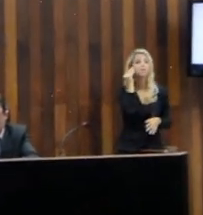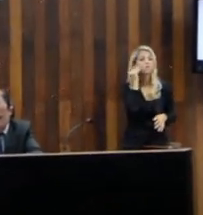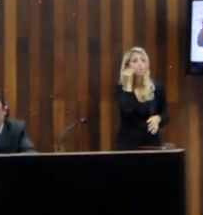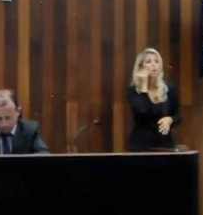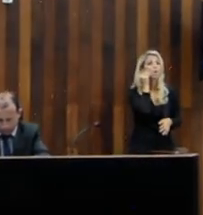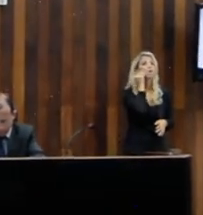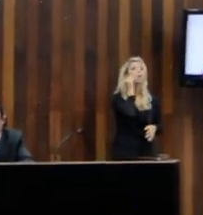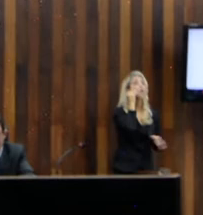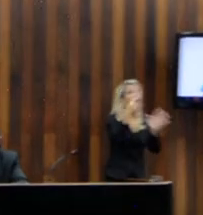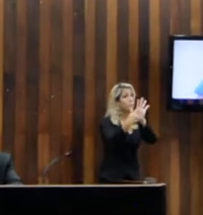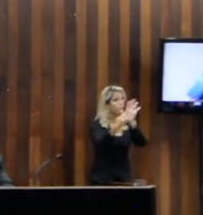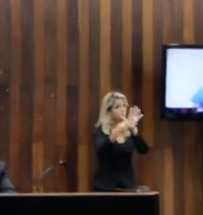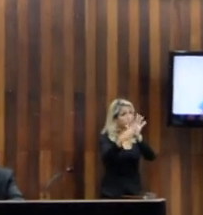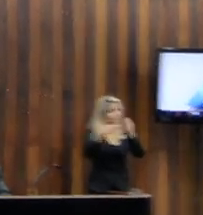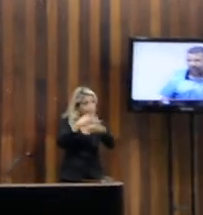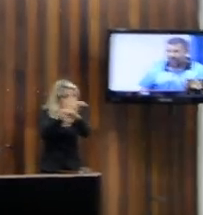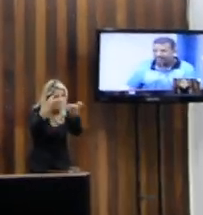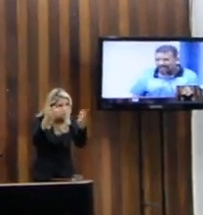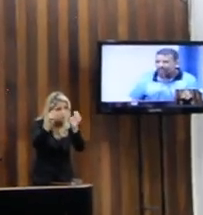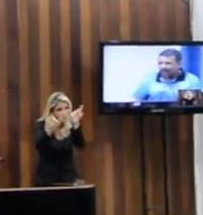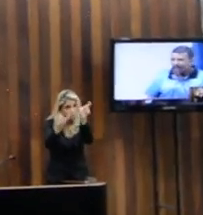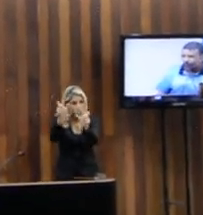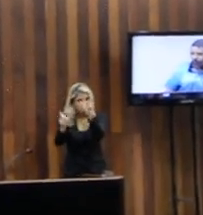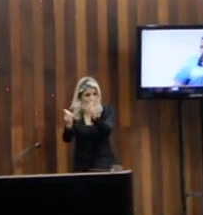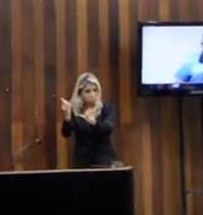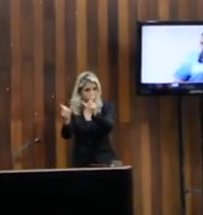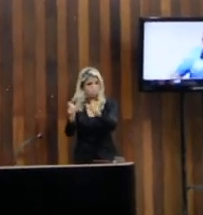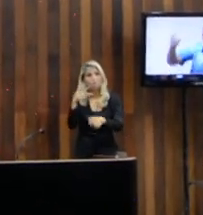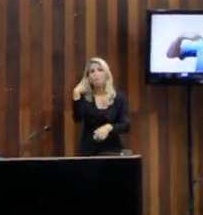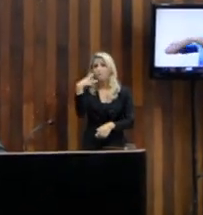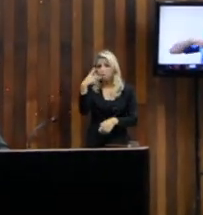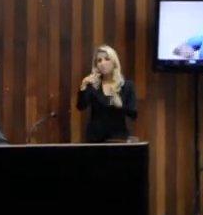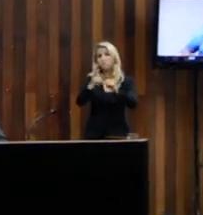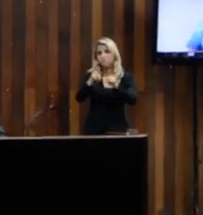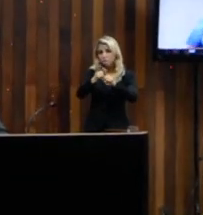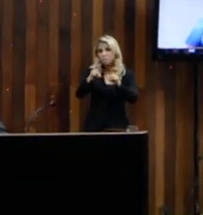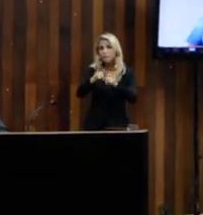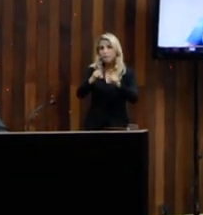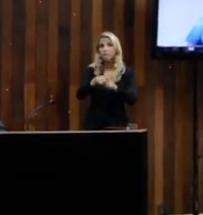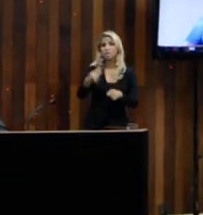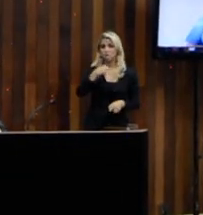colocar vocês, 17